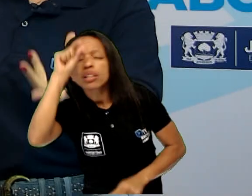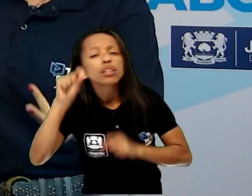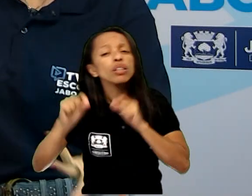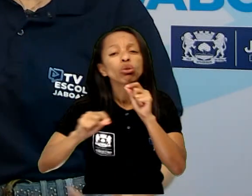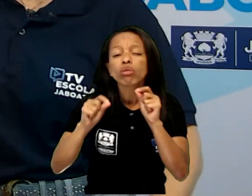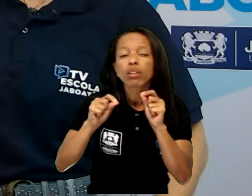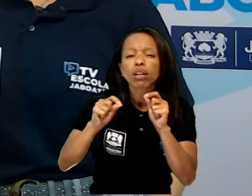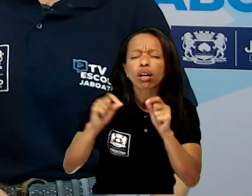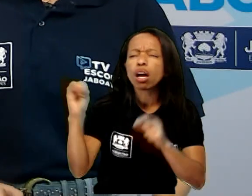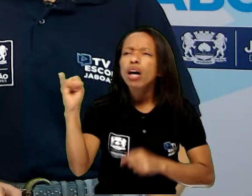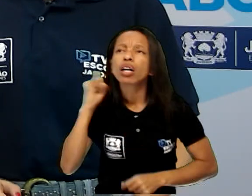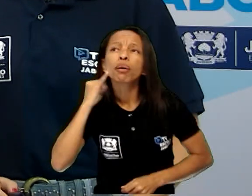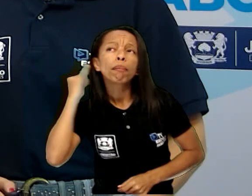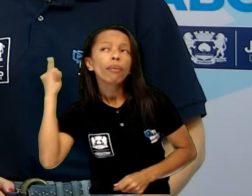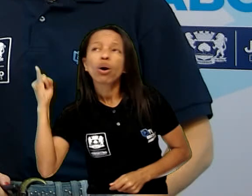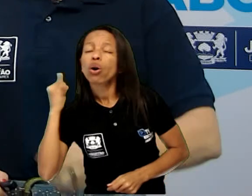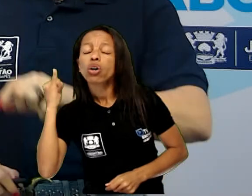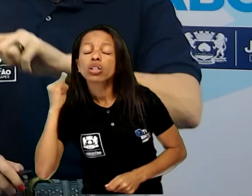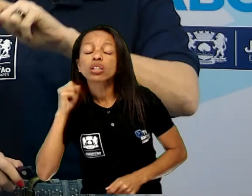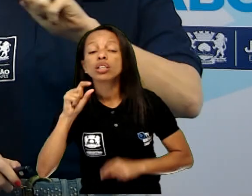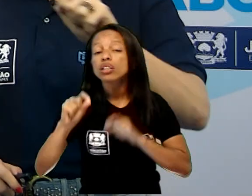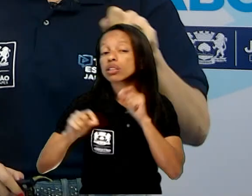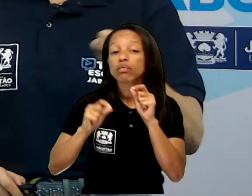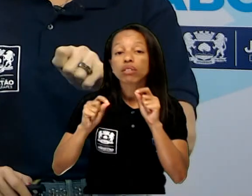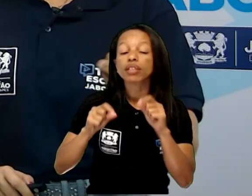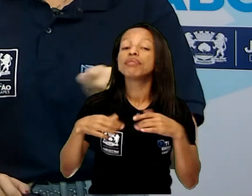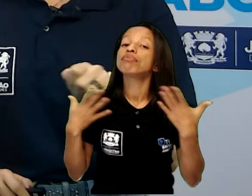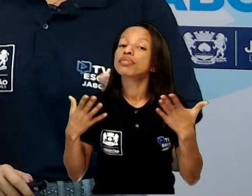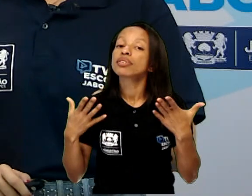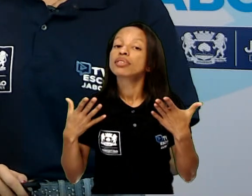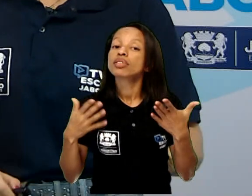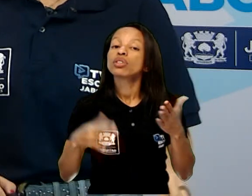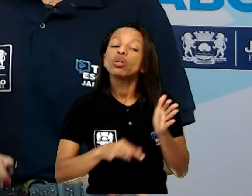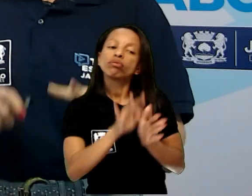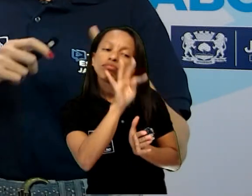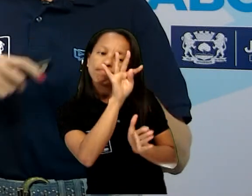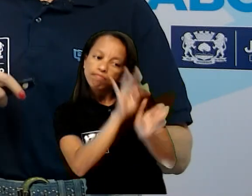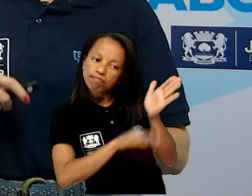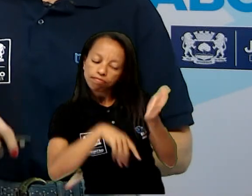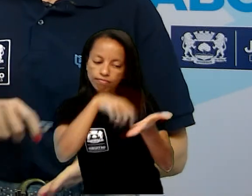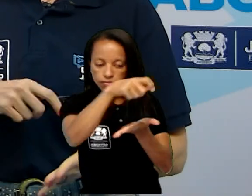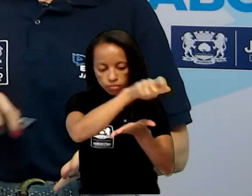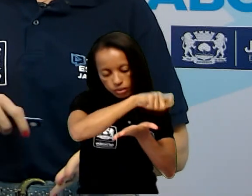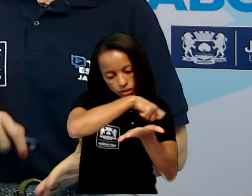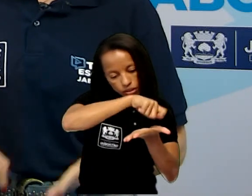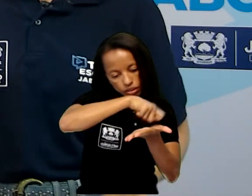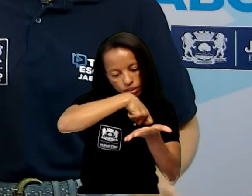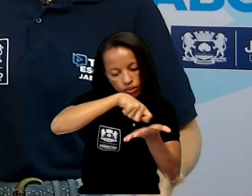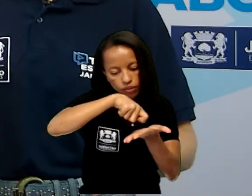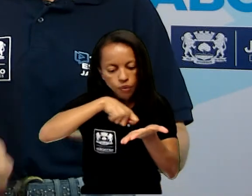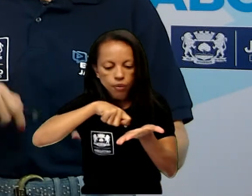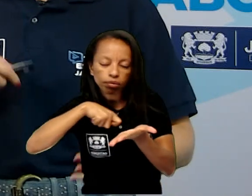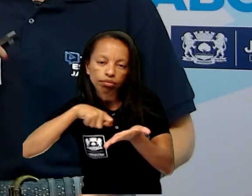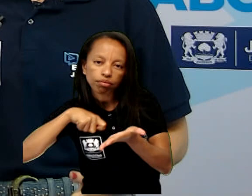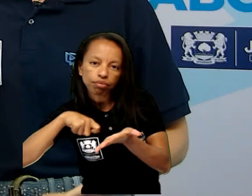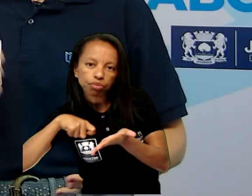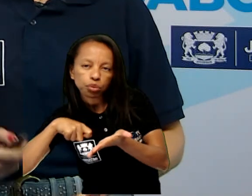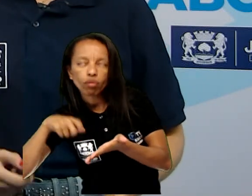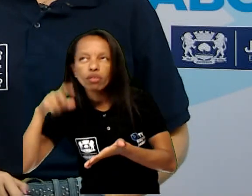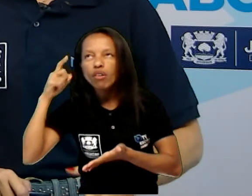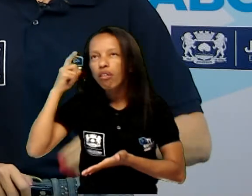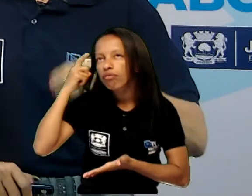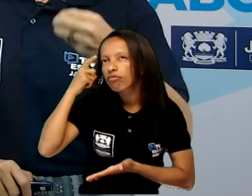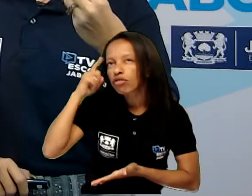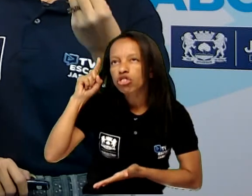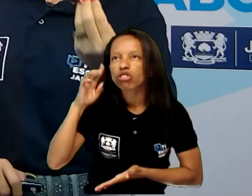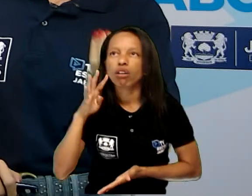achou importante, né? Então, faz um textinho, pega um caderno, escreve lá. Eu achei legal,